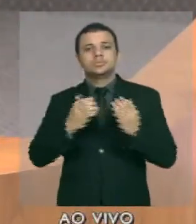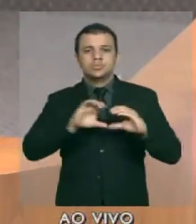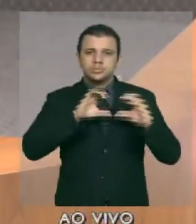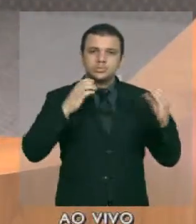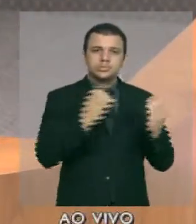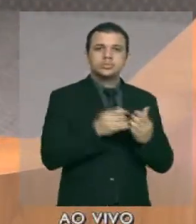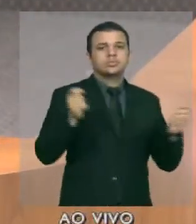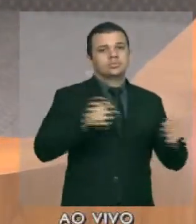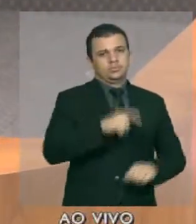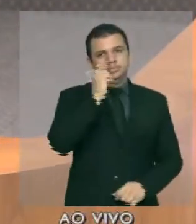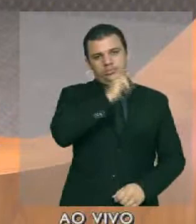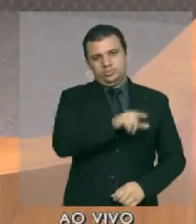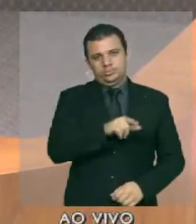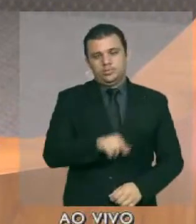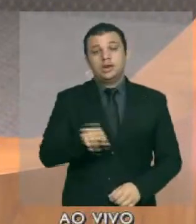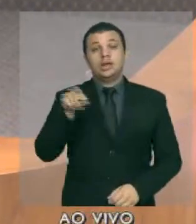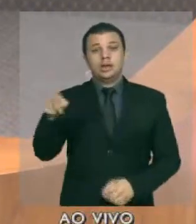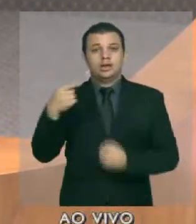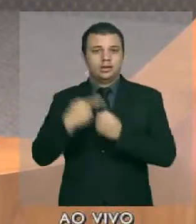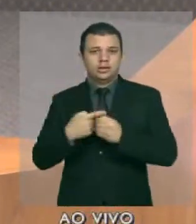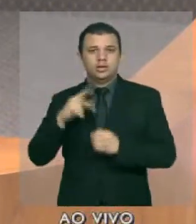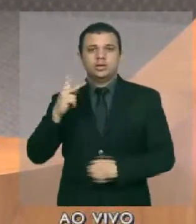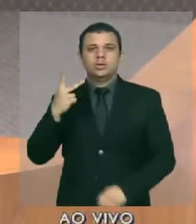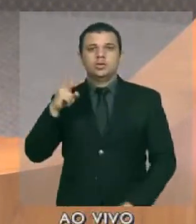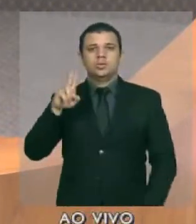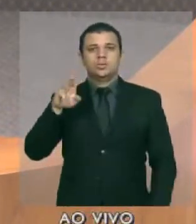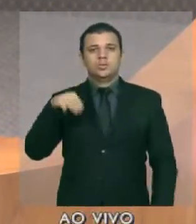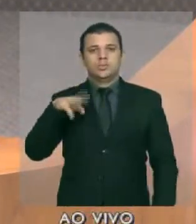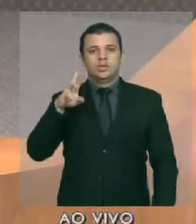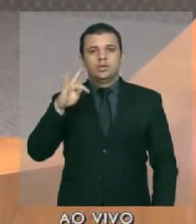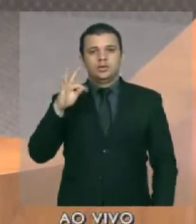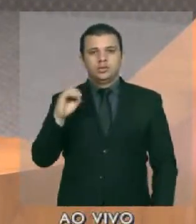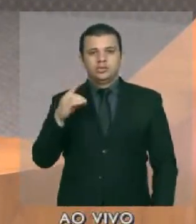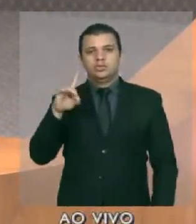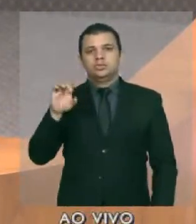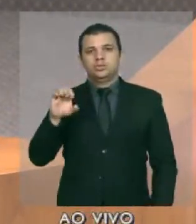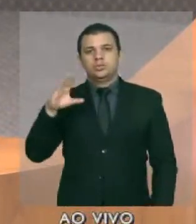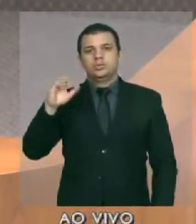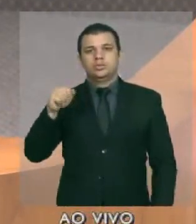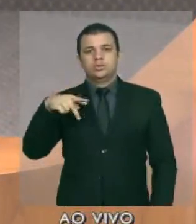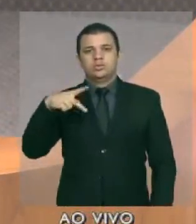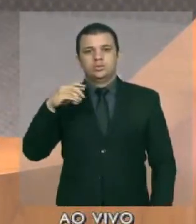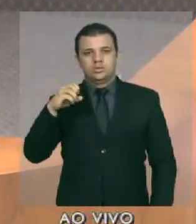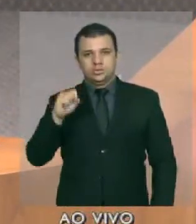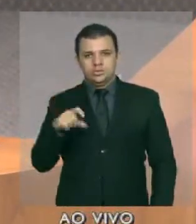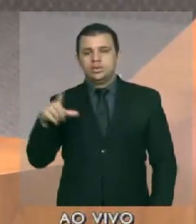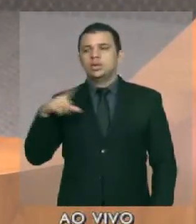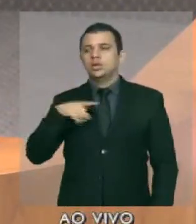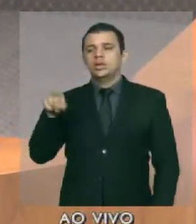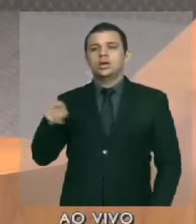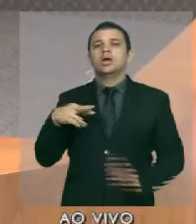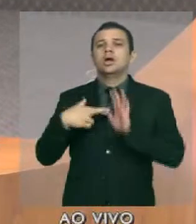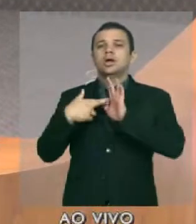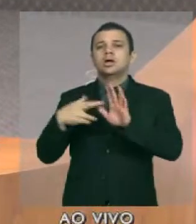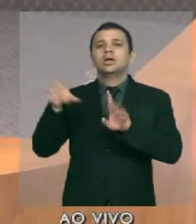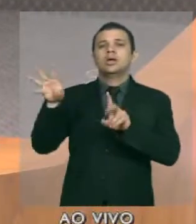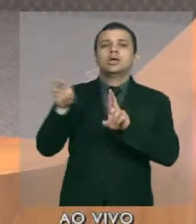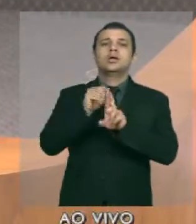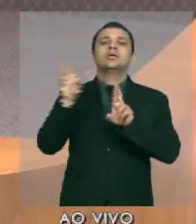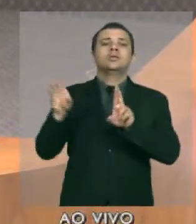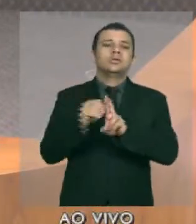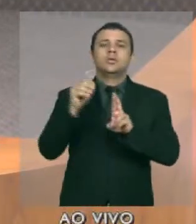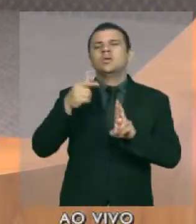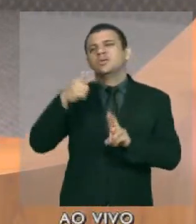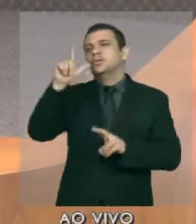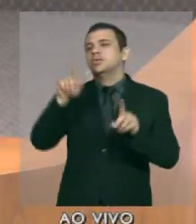um Berg Campus nós falamos em áreas a serem contempladas nós temos lá uma referência ou várias que quisermos que são as áreas